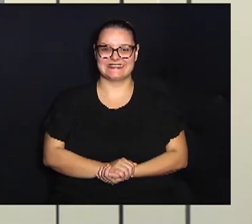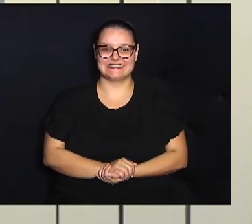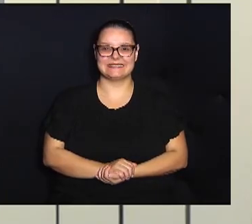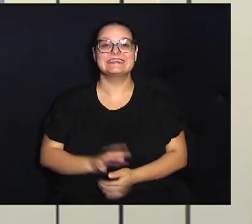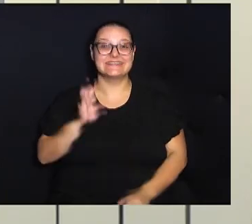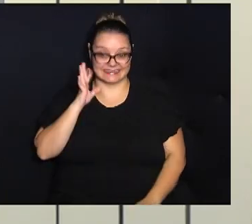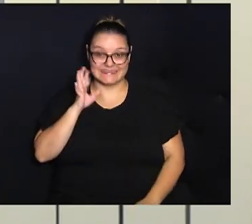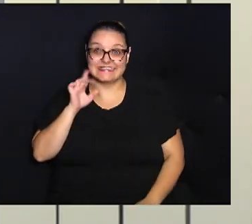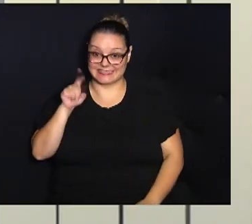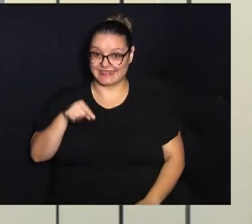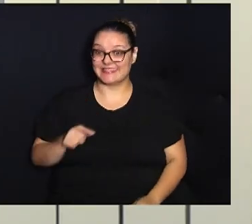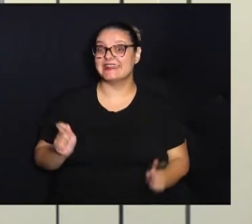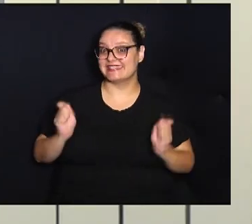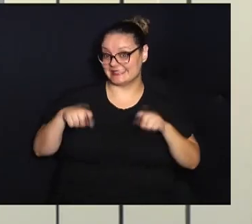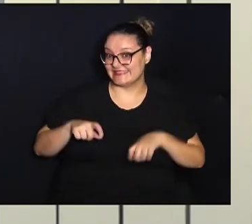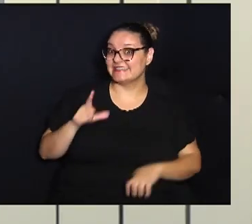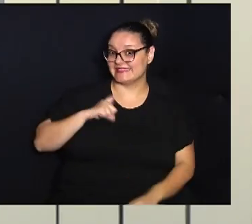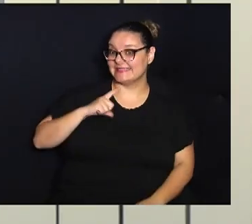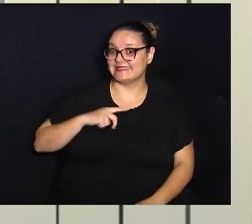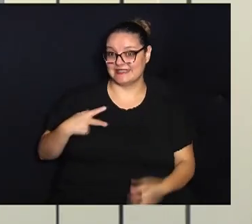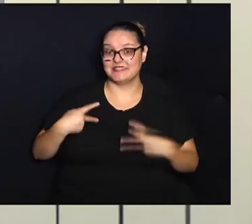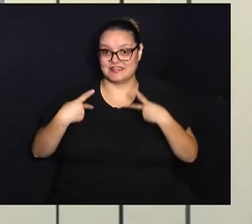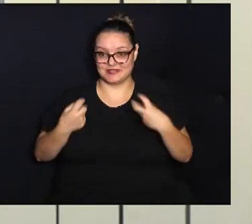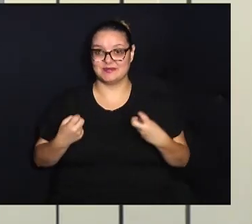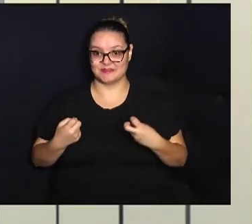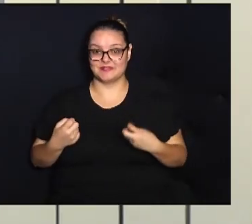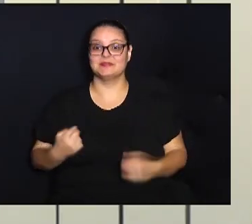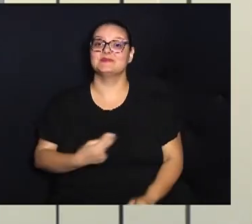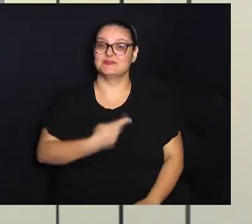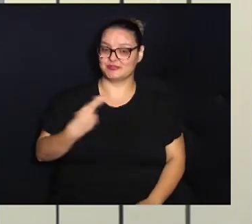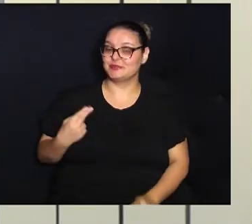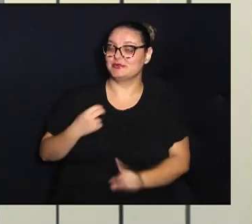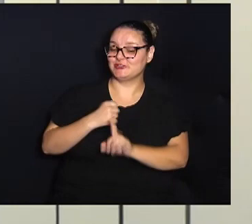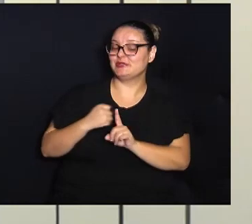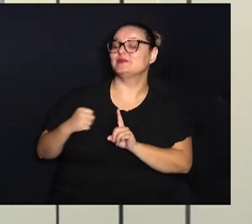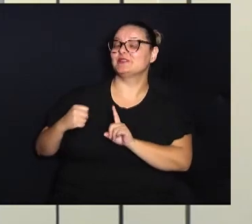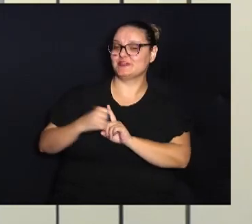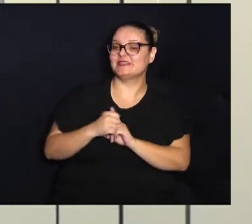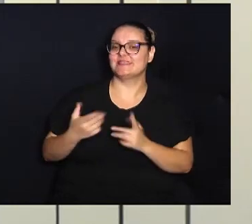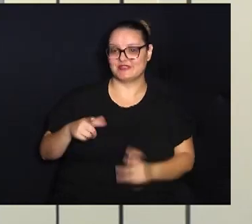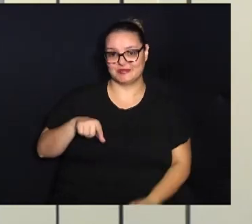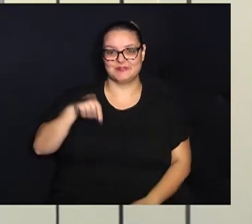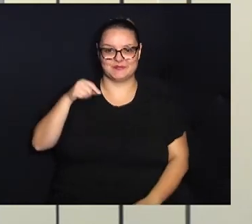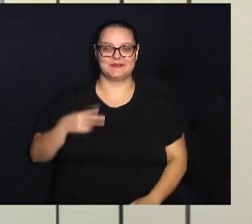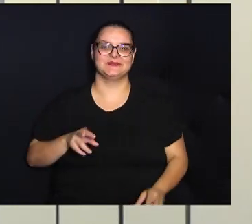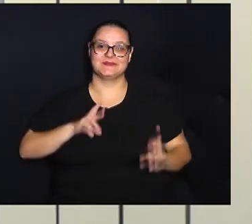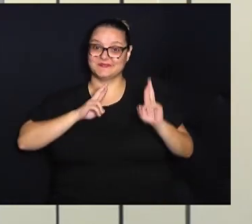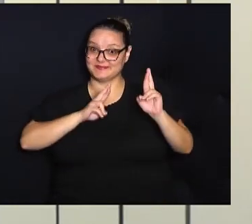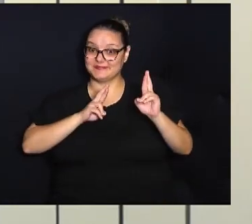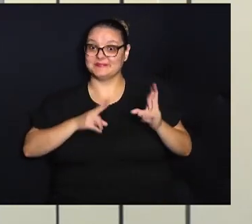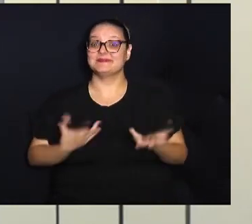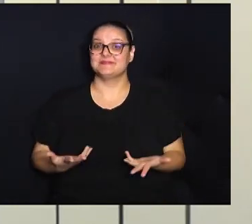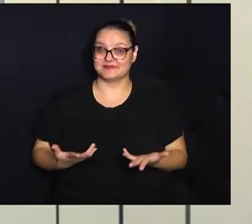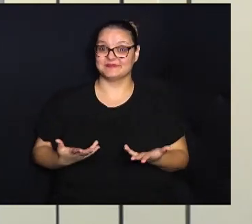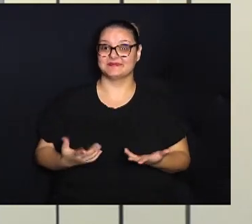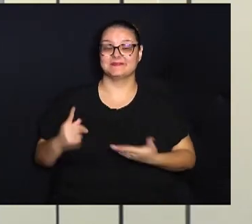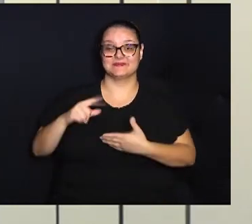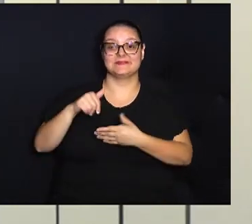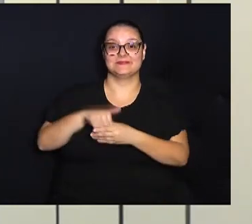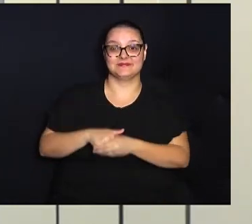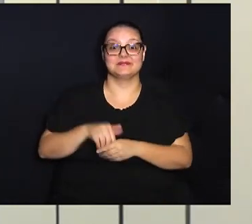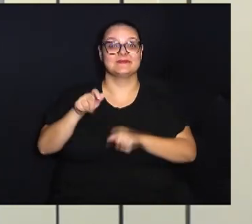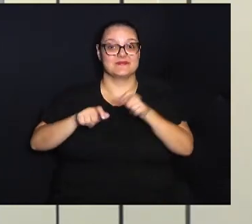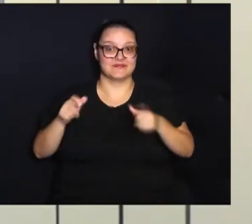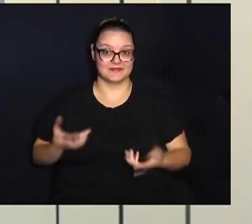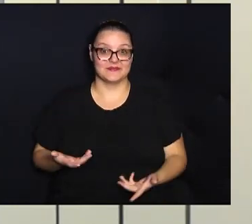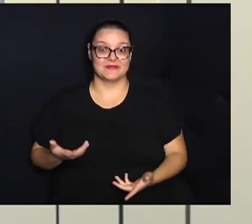Legal, né? Ter essa possibilidade de ser reconhecida com o nome social escolhido. Então, a gente aguarda aí essa eleição em que as pessoas